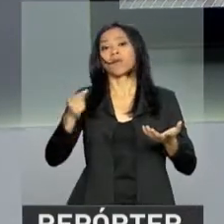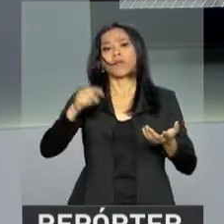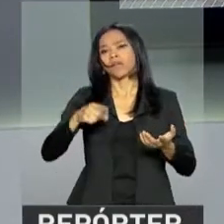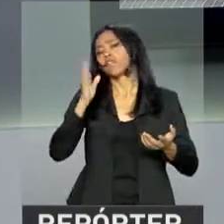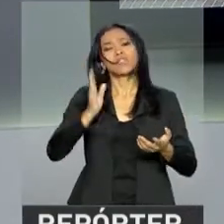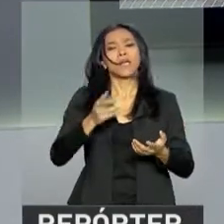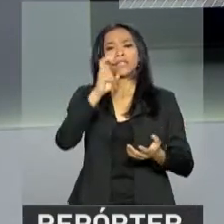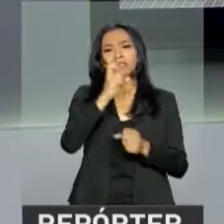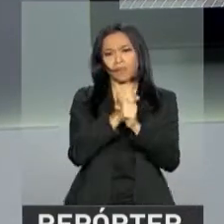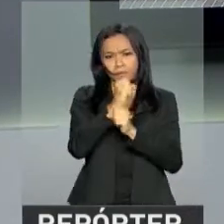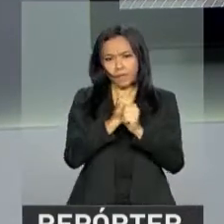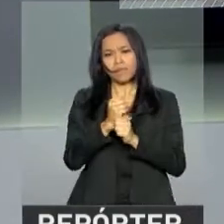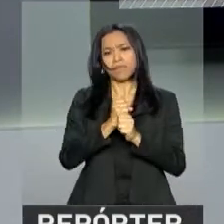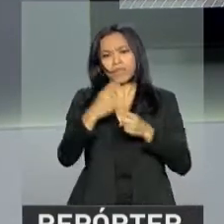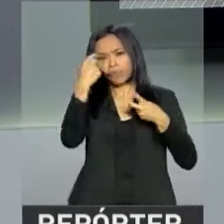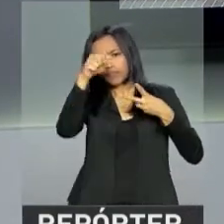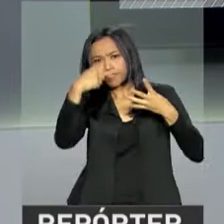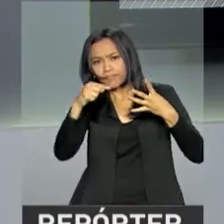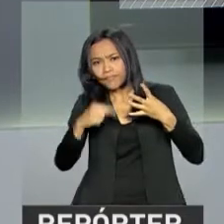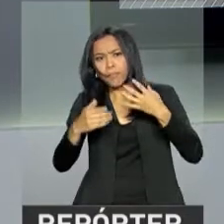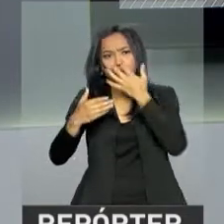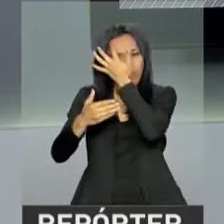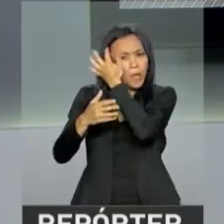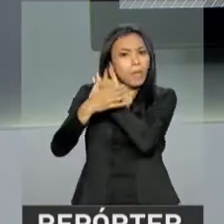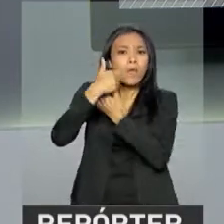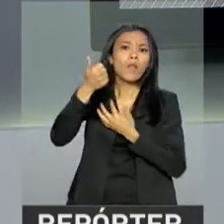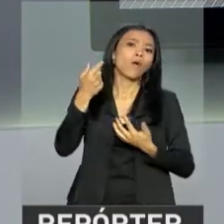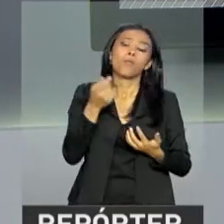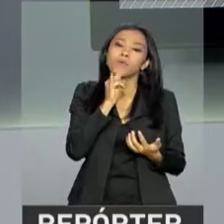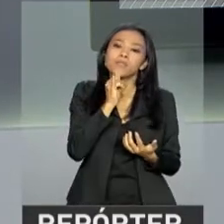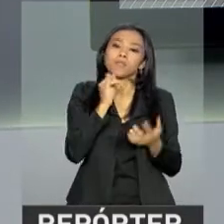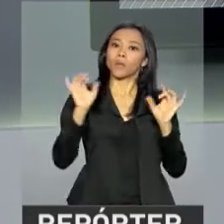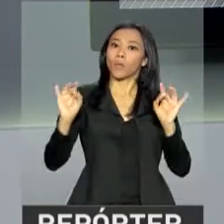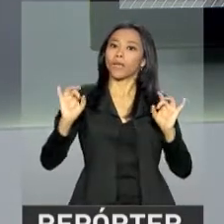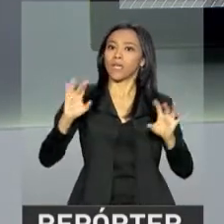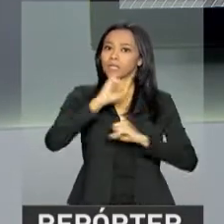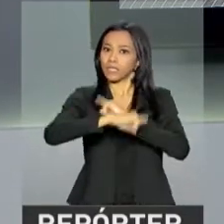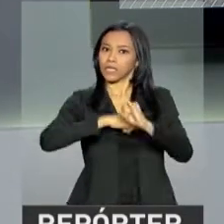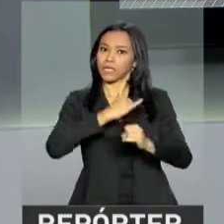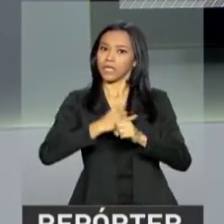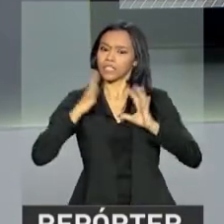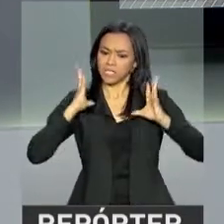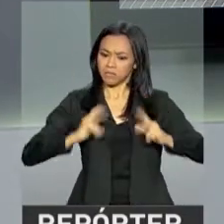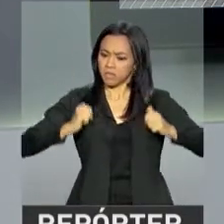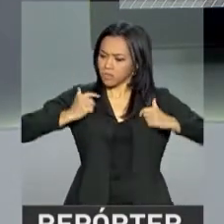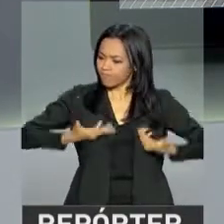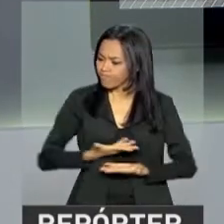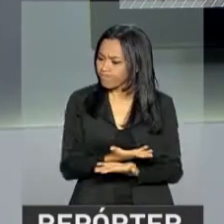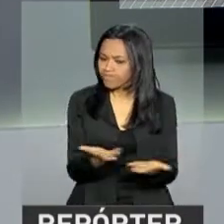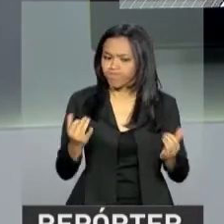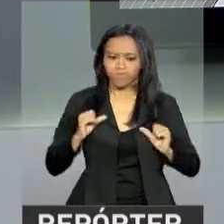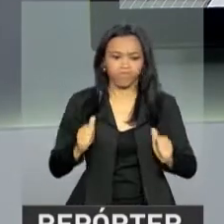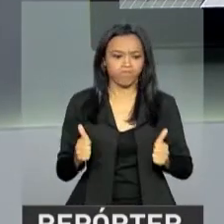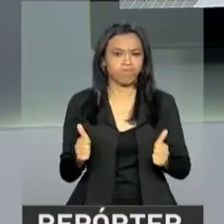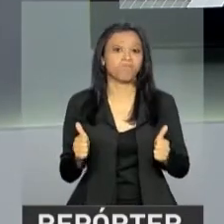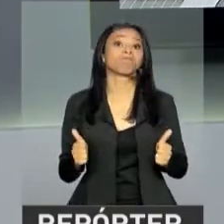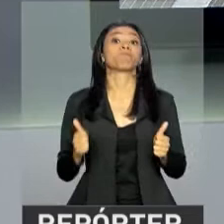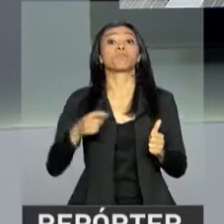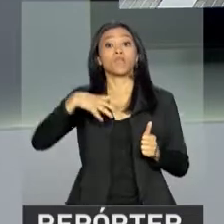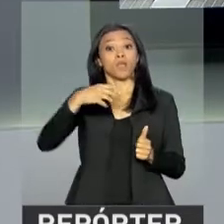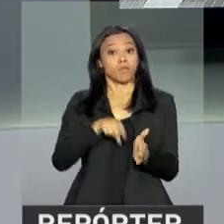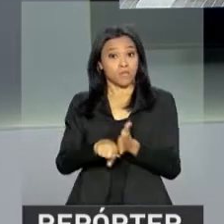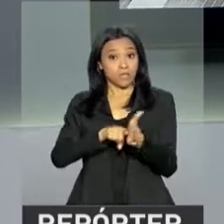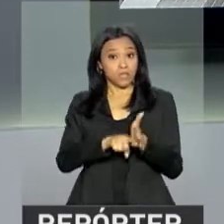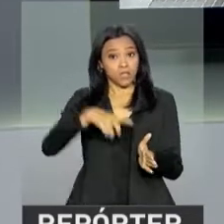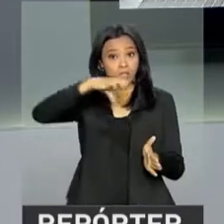anos e aponta melhoria em diversos itens como qualidade da internet e limpeza segundo o estudo quase 90% dos